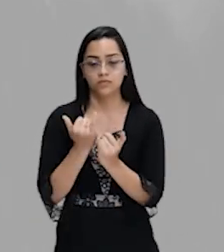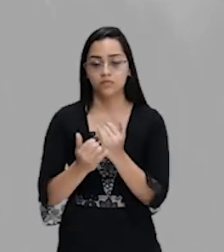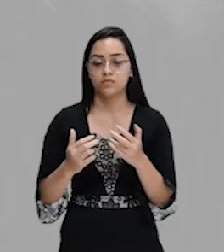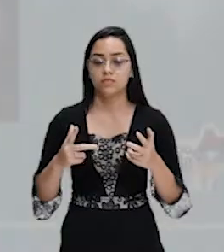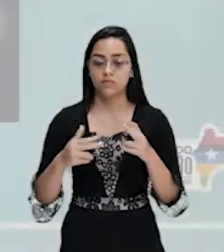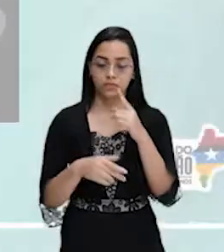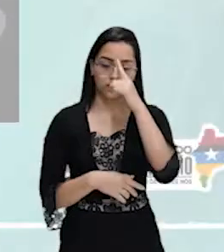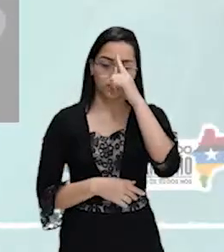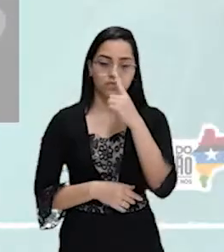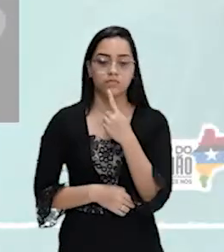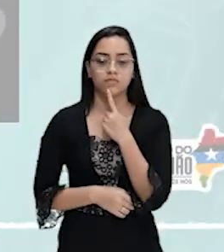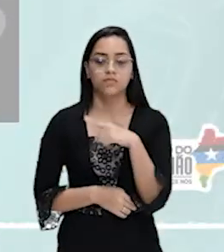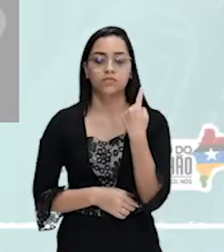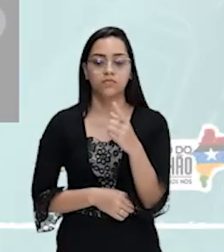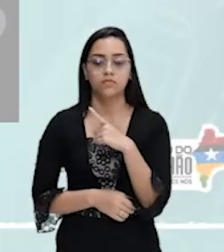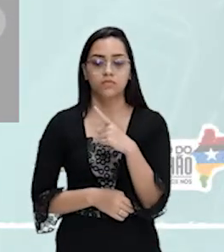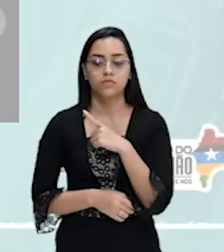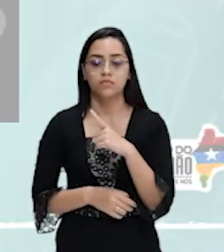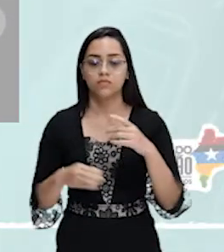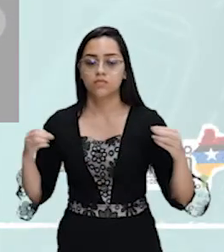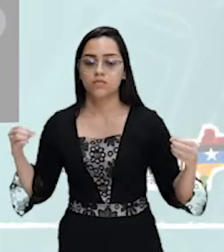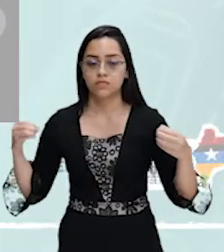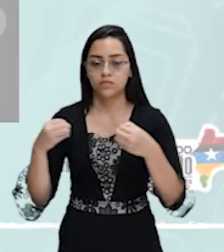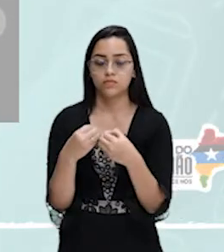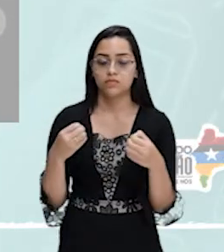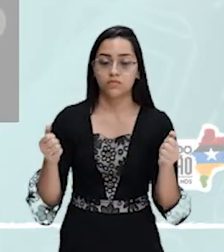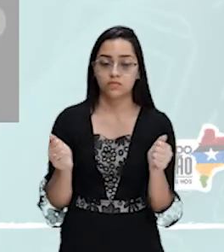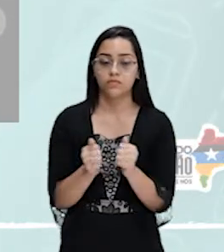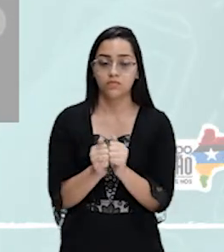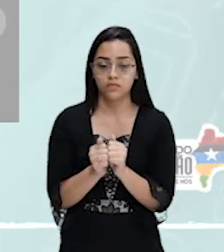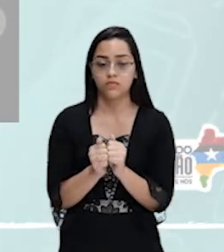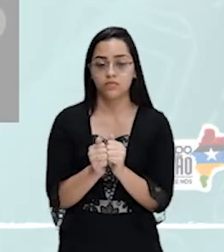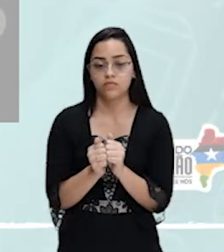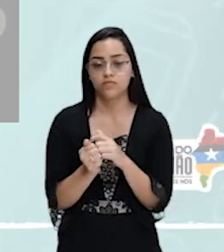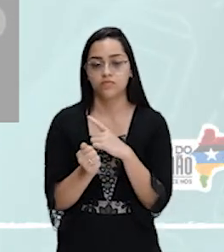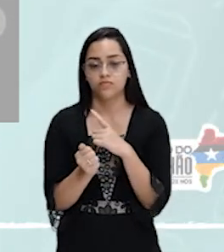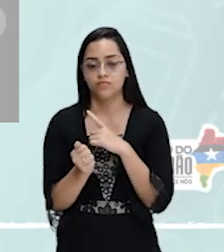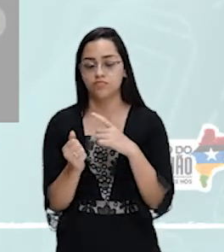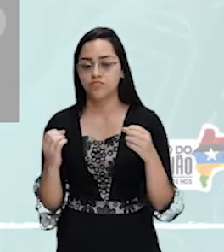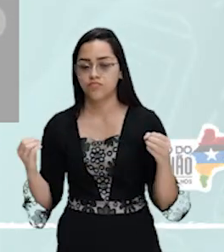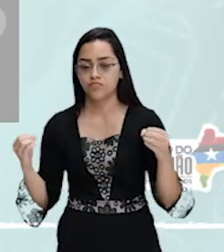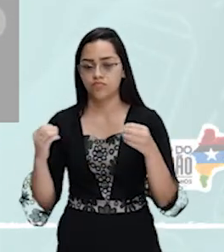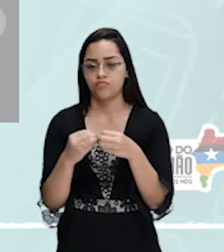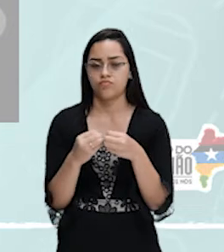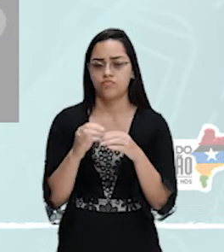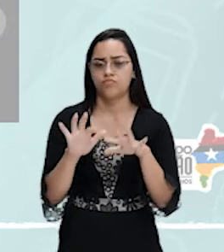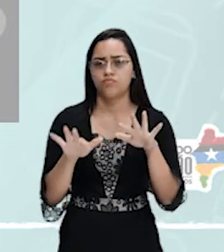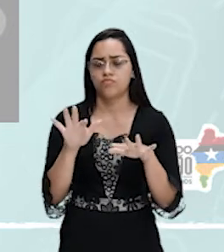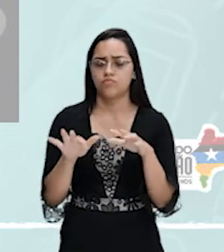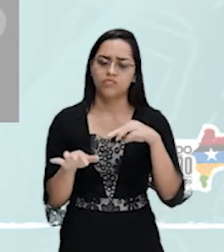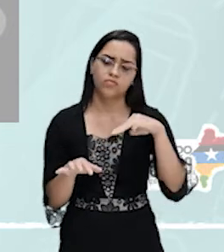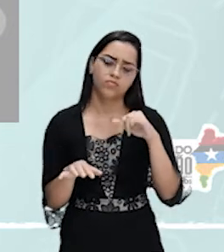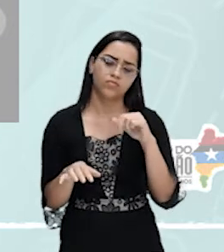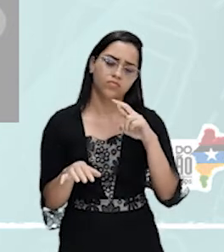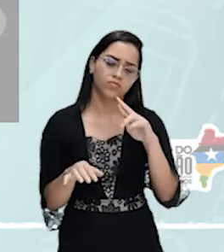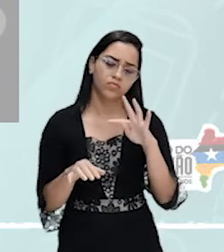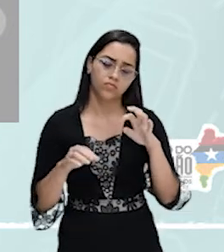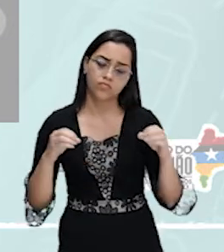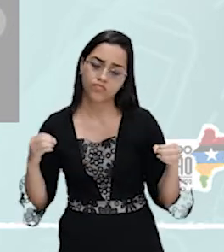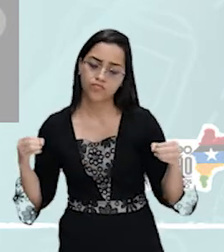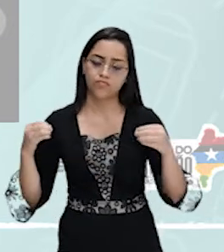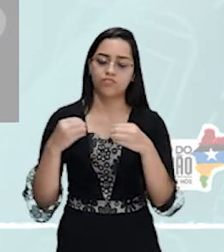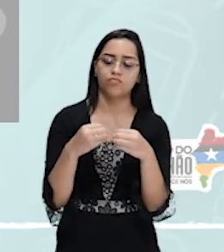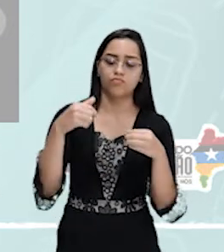está aqui na figura. Então, nós temos o impacto da Terra com esse astro, né? Basicamente do tamanho de Marte. Então, quando